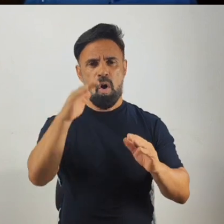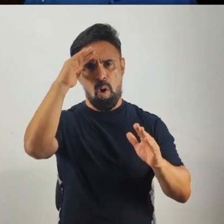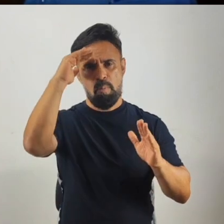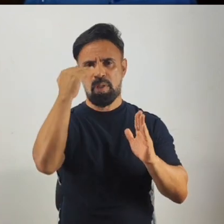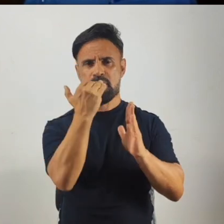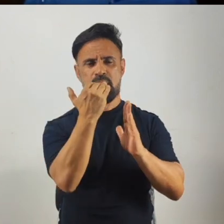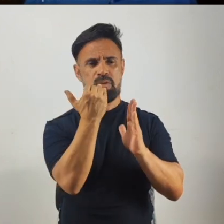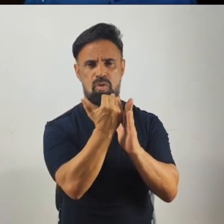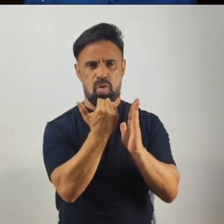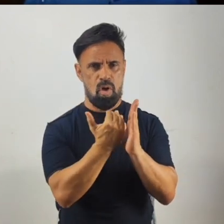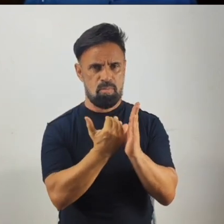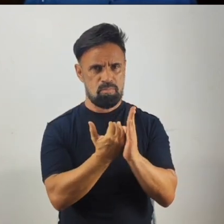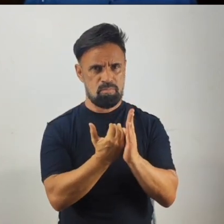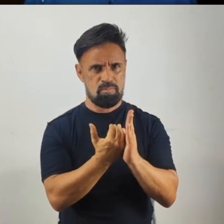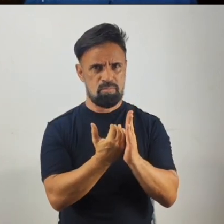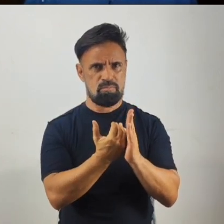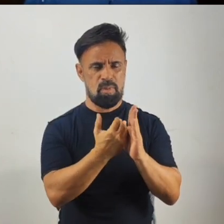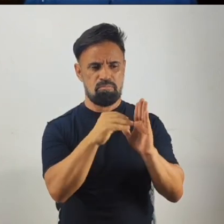de normas.